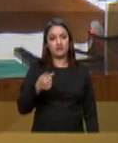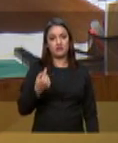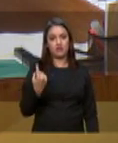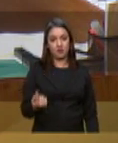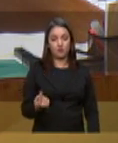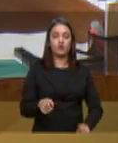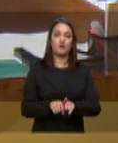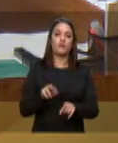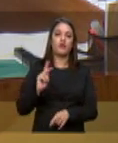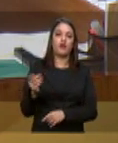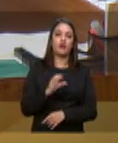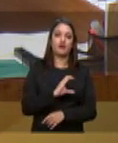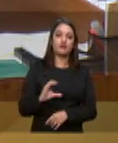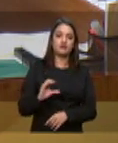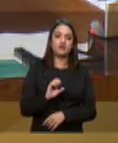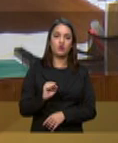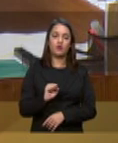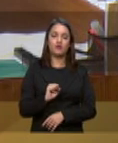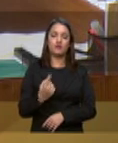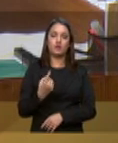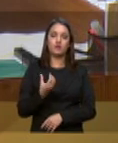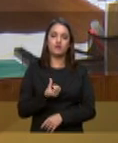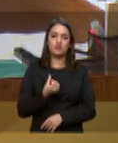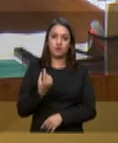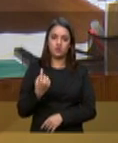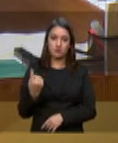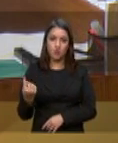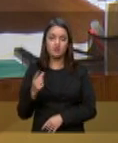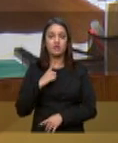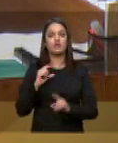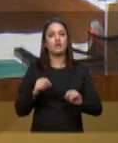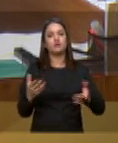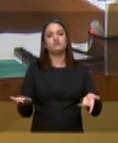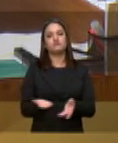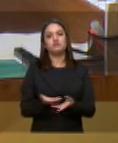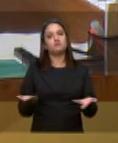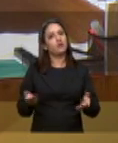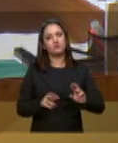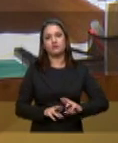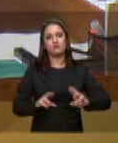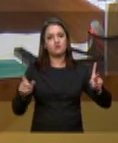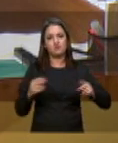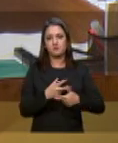do HC 81.611, emprestando-se à presente ação caráter atípico,